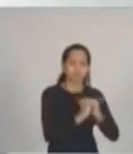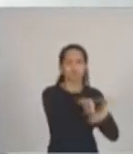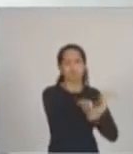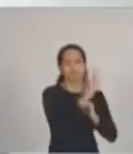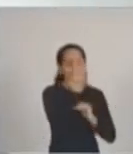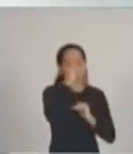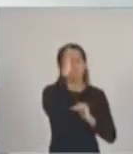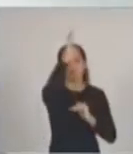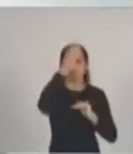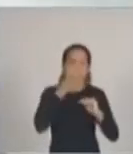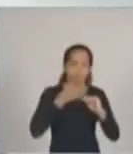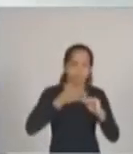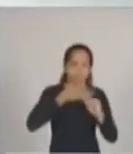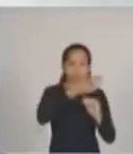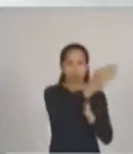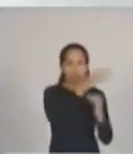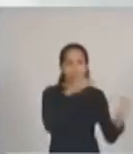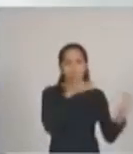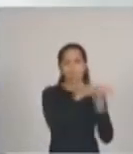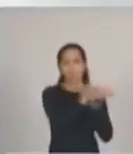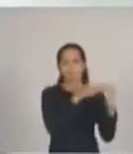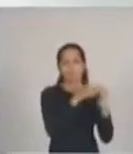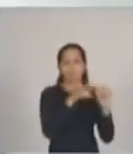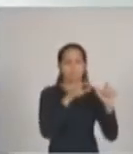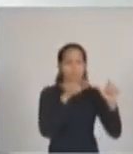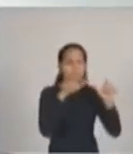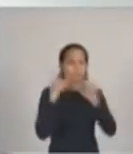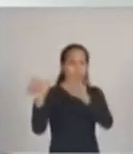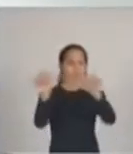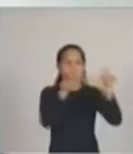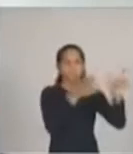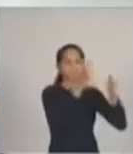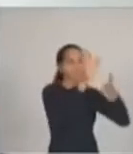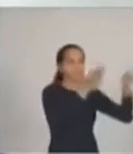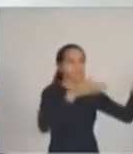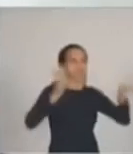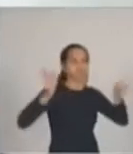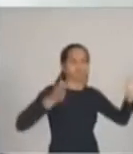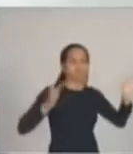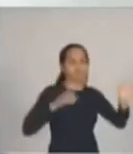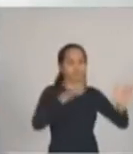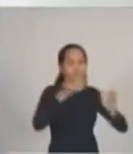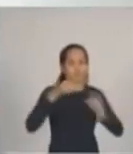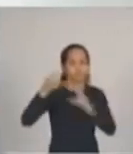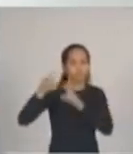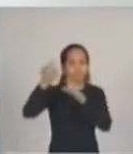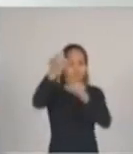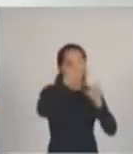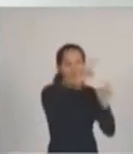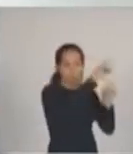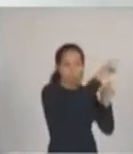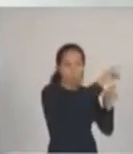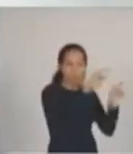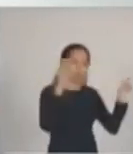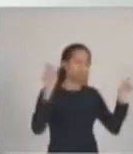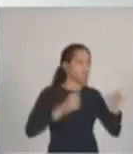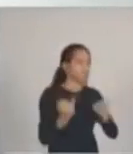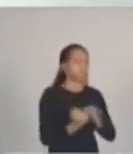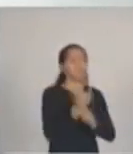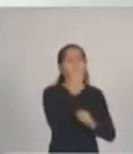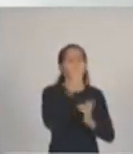acesso para diversas propriedades rurais, sendo extremamente usada para escoar a produção de